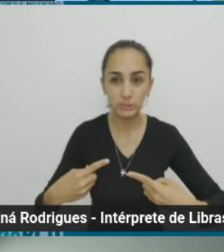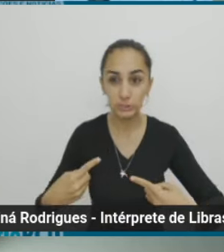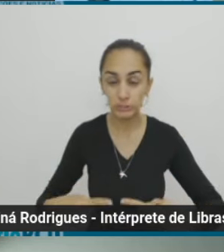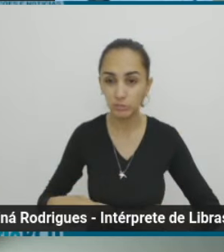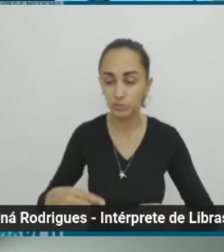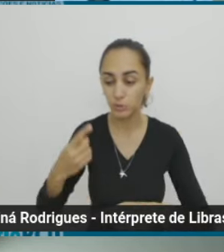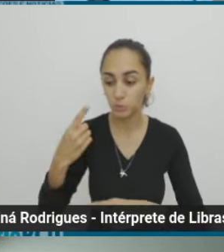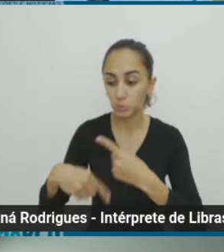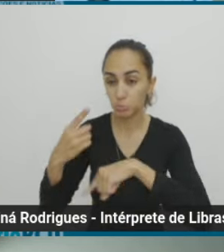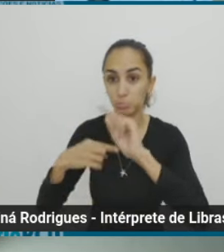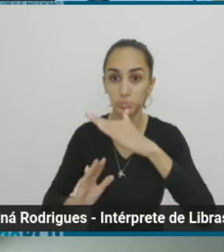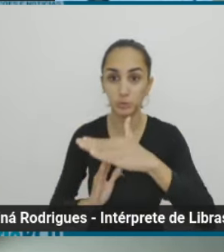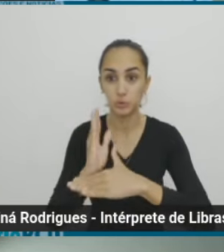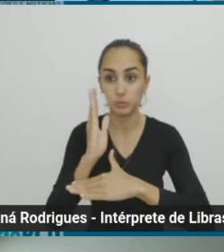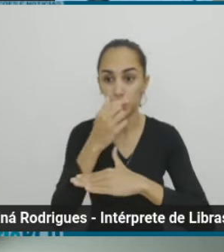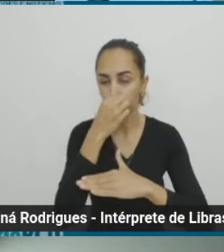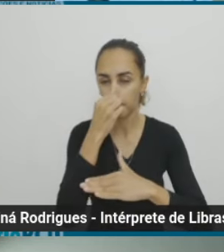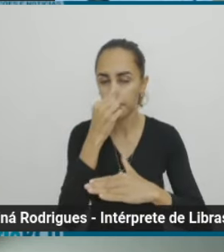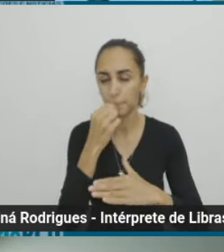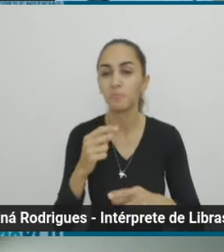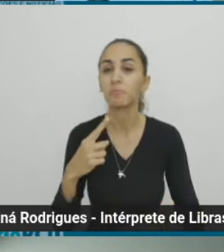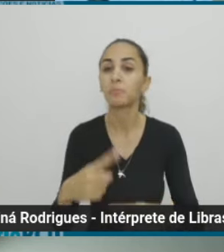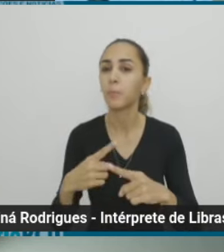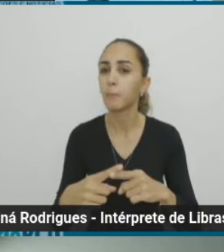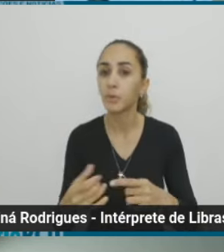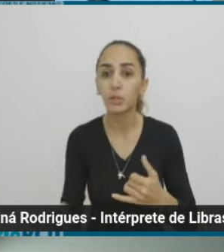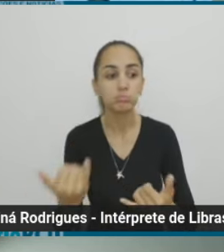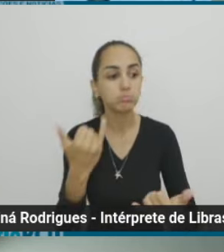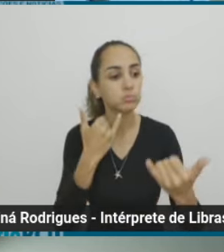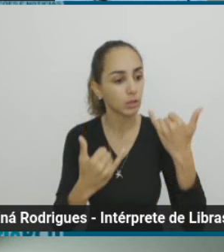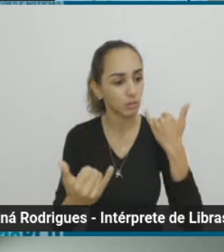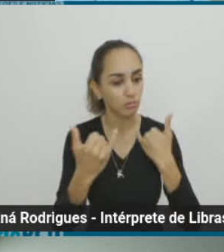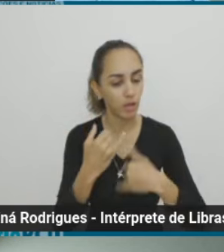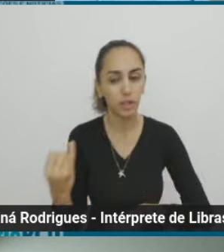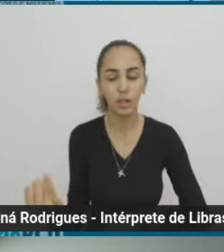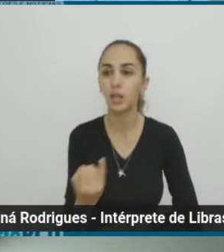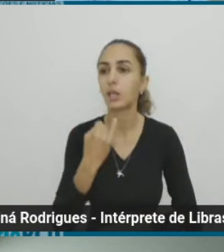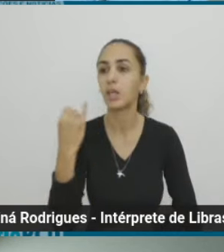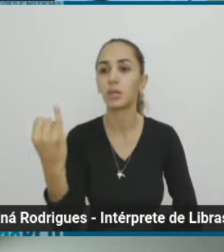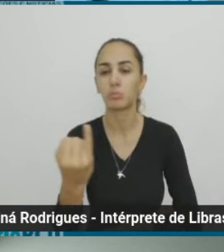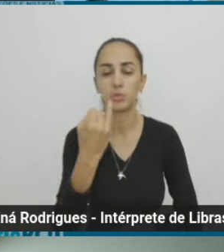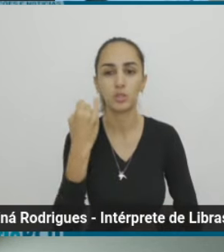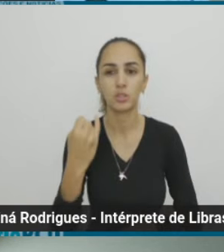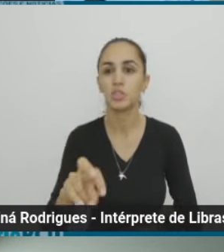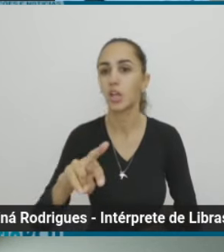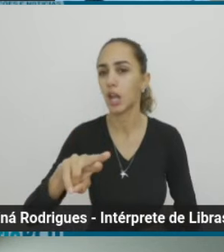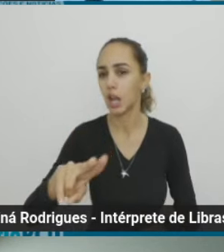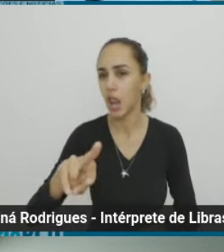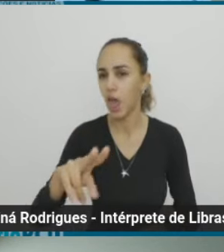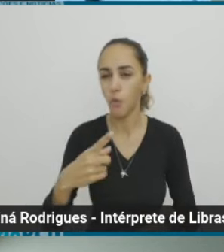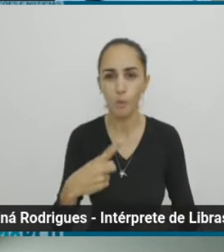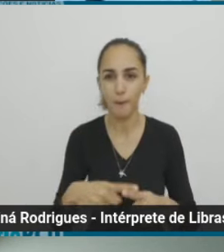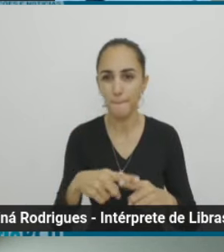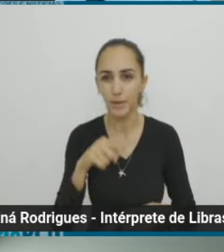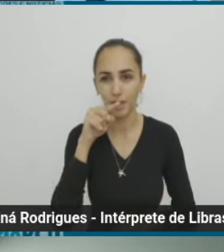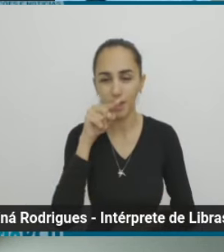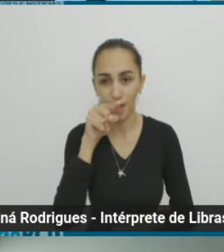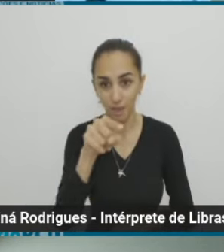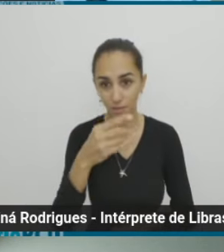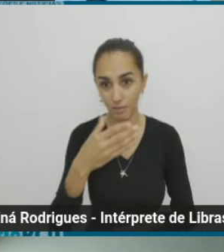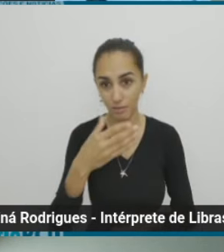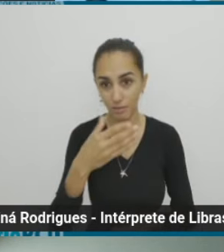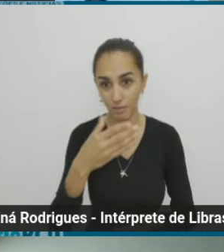superado. Porque isso que ela nos diz é muito importante. Não é porque ela e o candidato